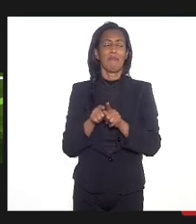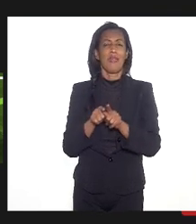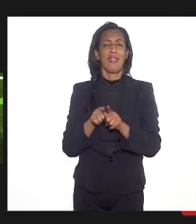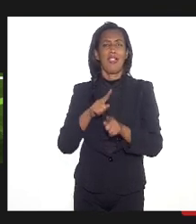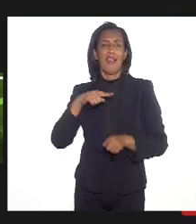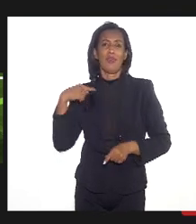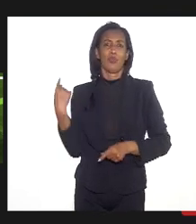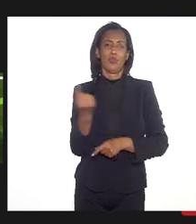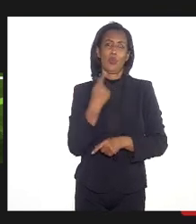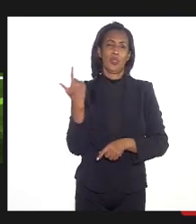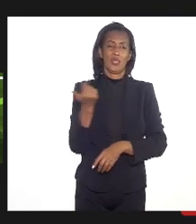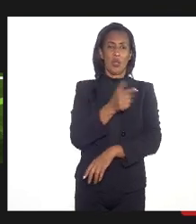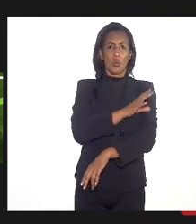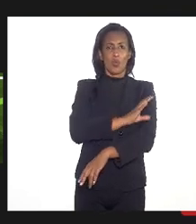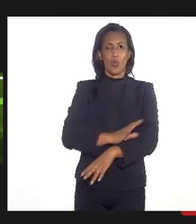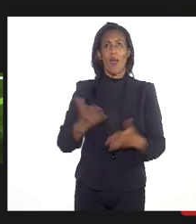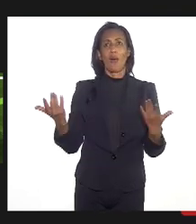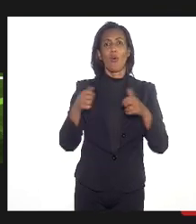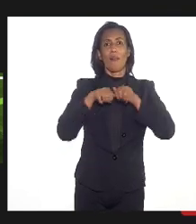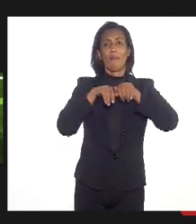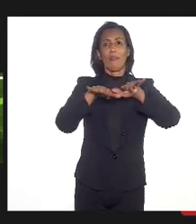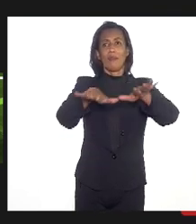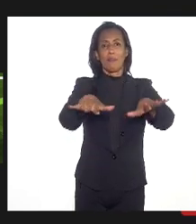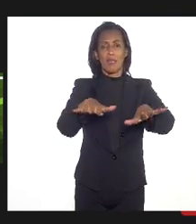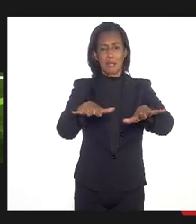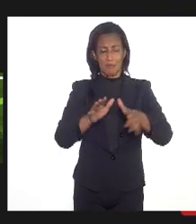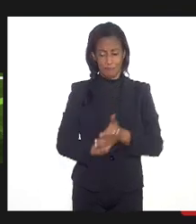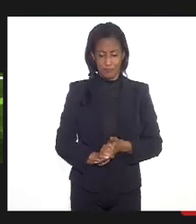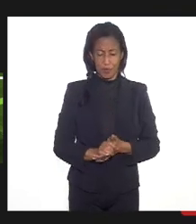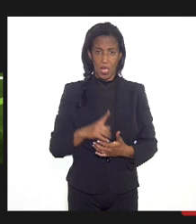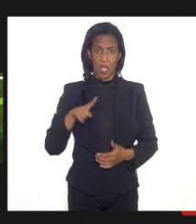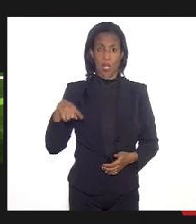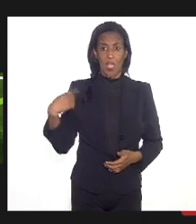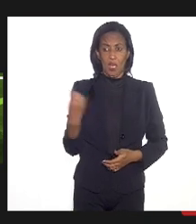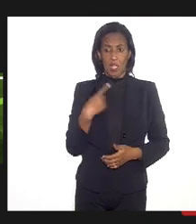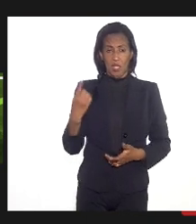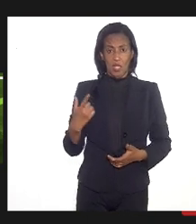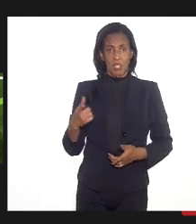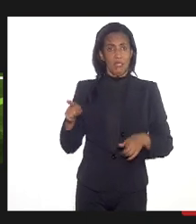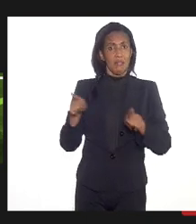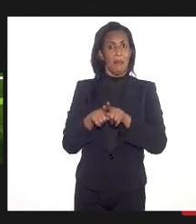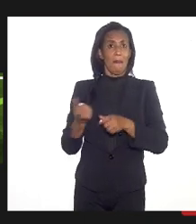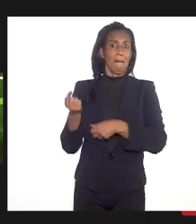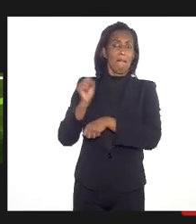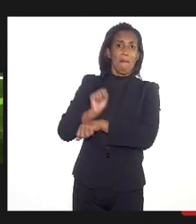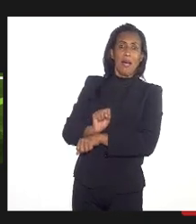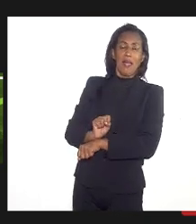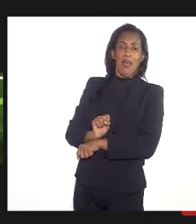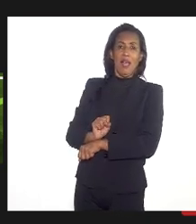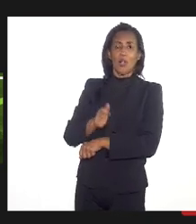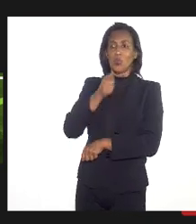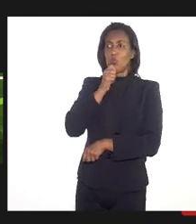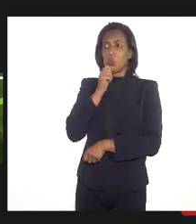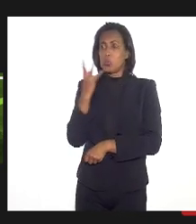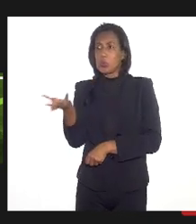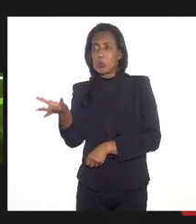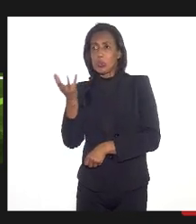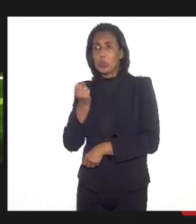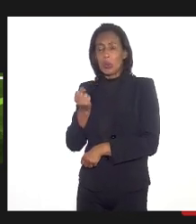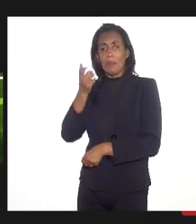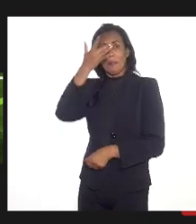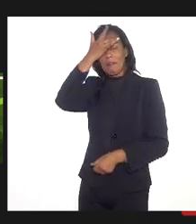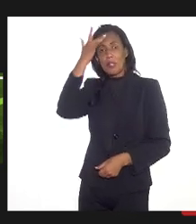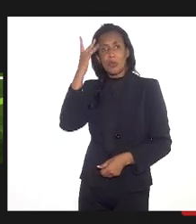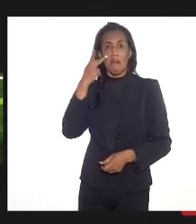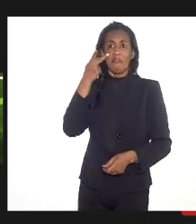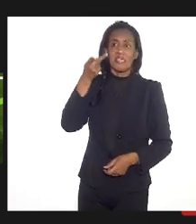cultura. Igual agora com a pandemia, a gente está praticamente parado, né? Não recebe pessoas,